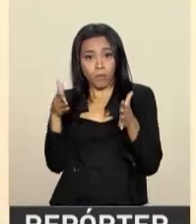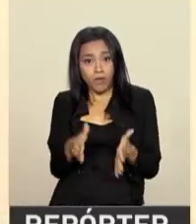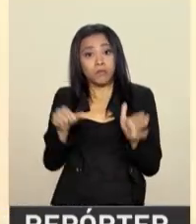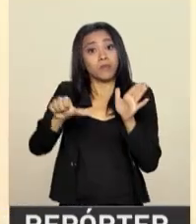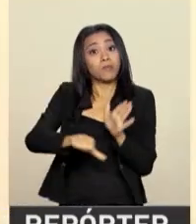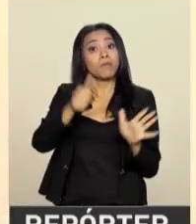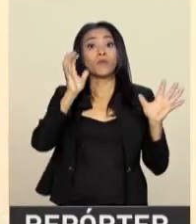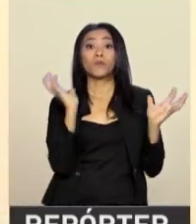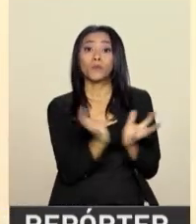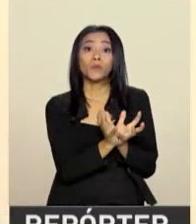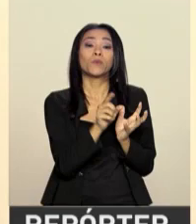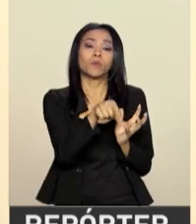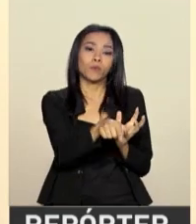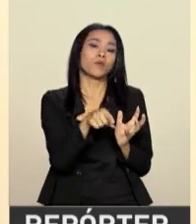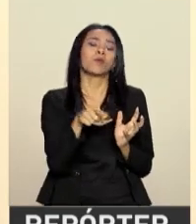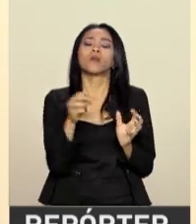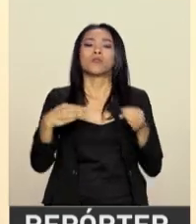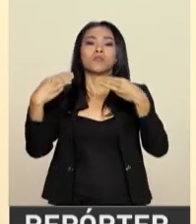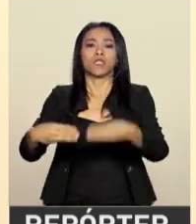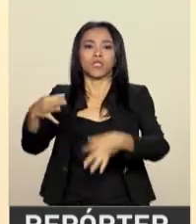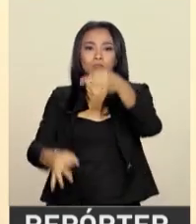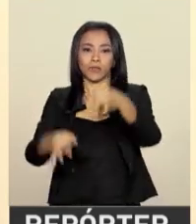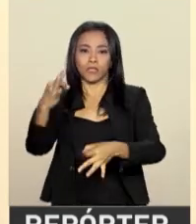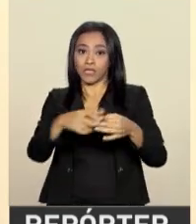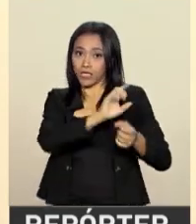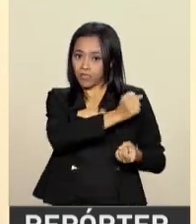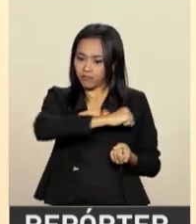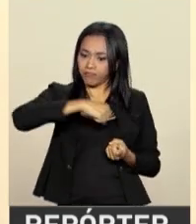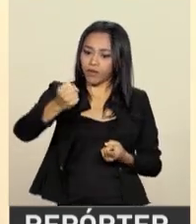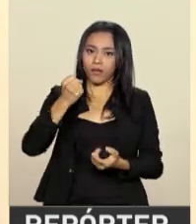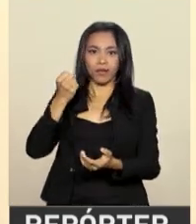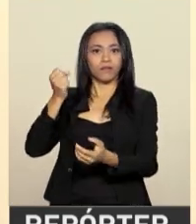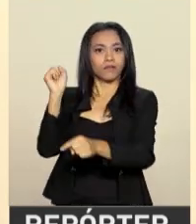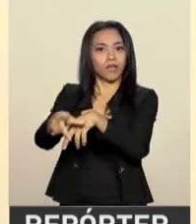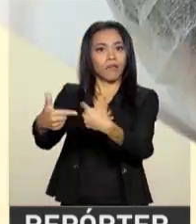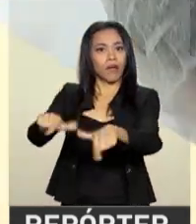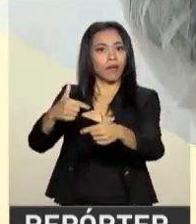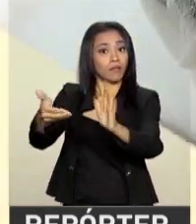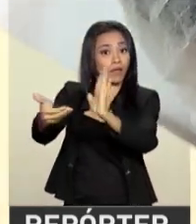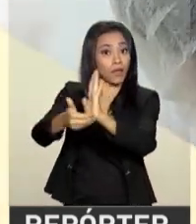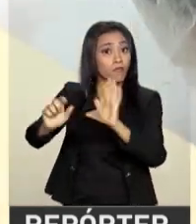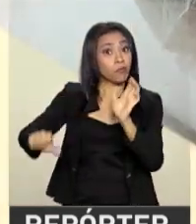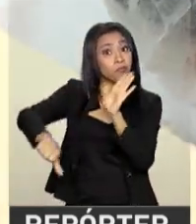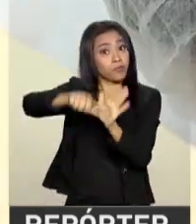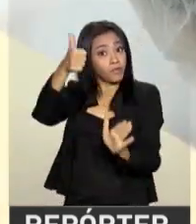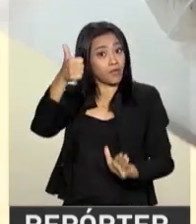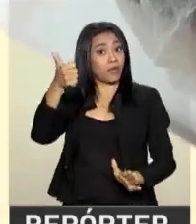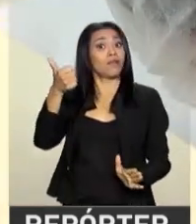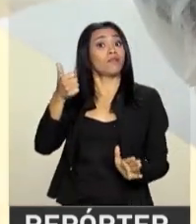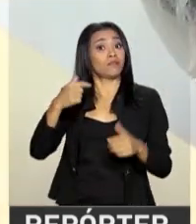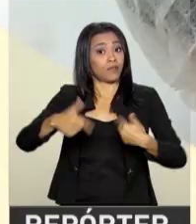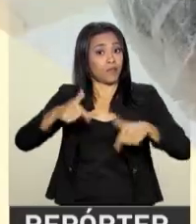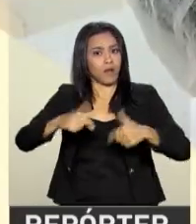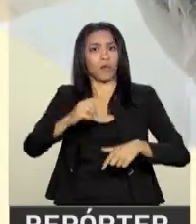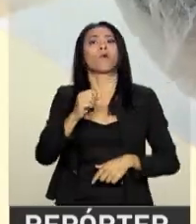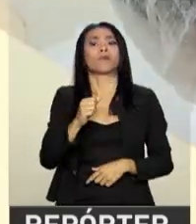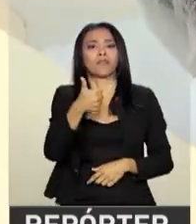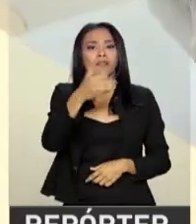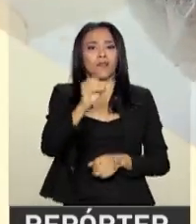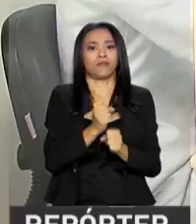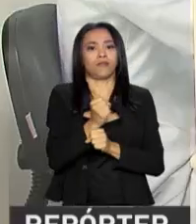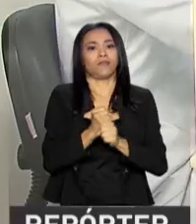apae com o ministério da justiça o emprego na câmara dos deputados foi o primeiro e lá se vão quase 10